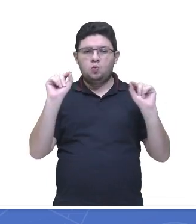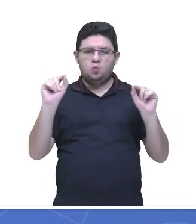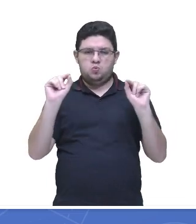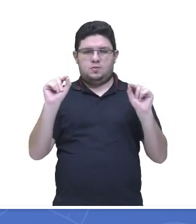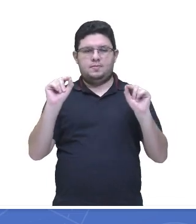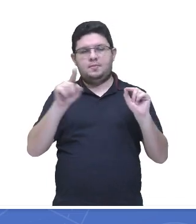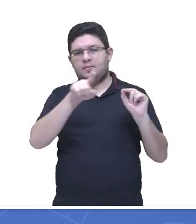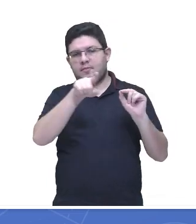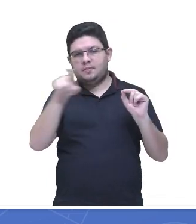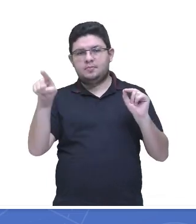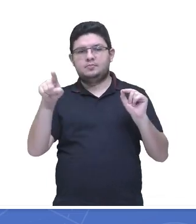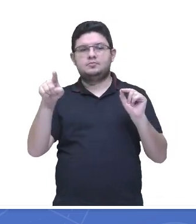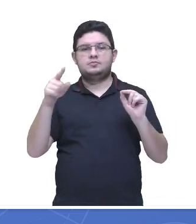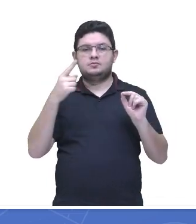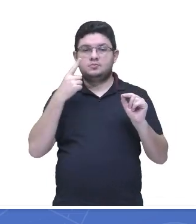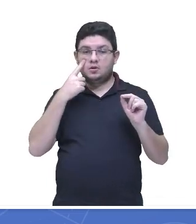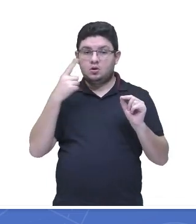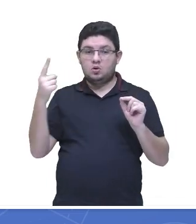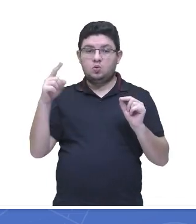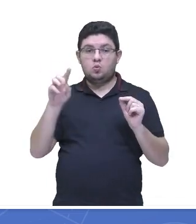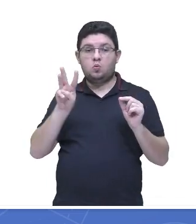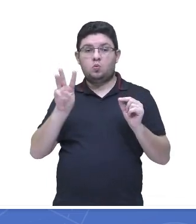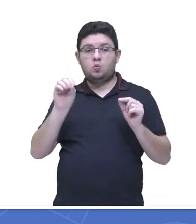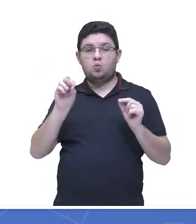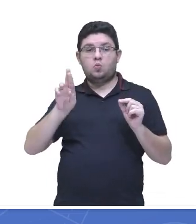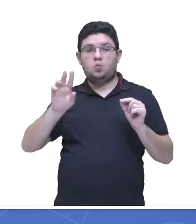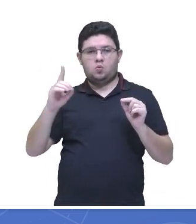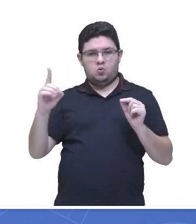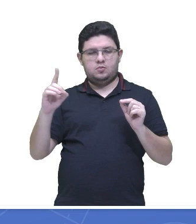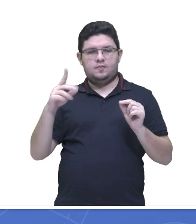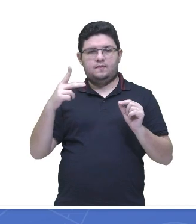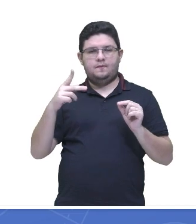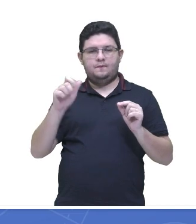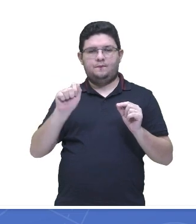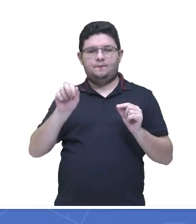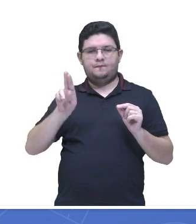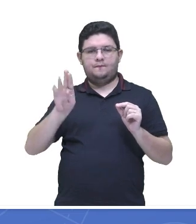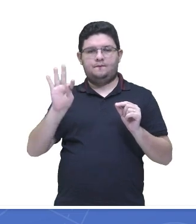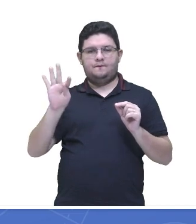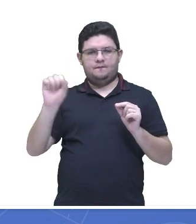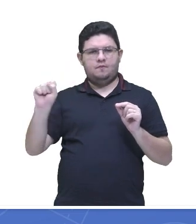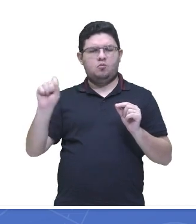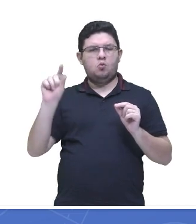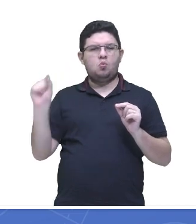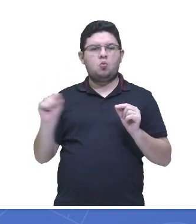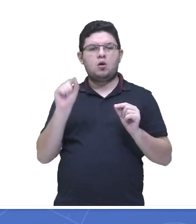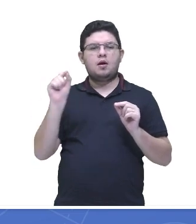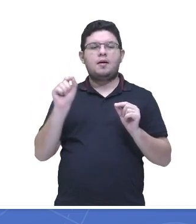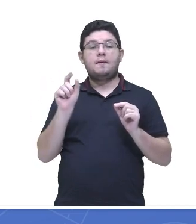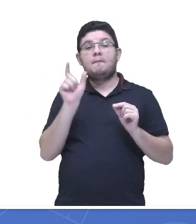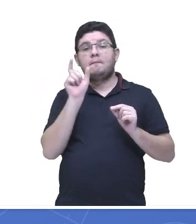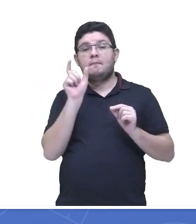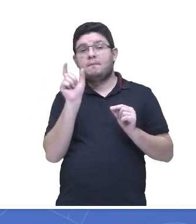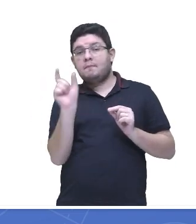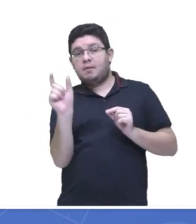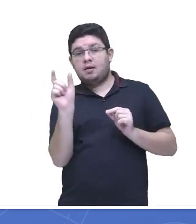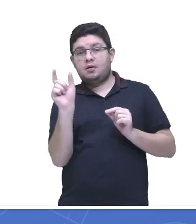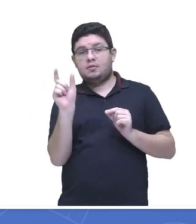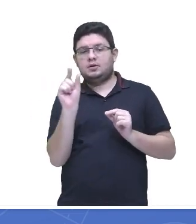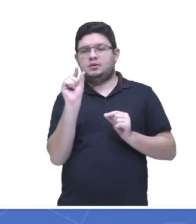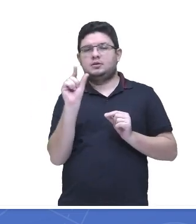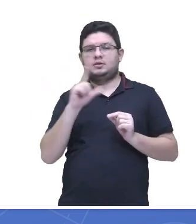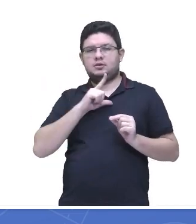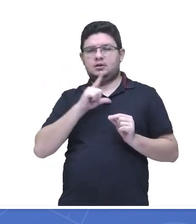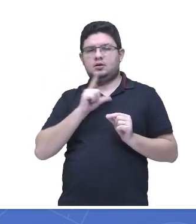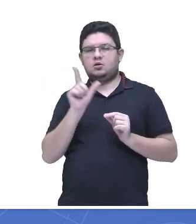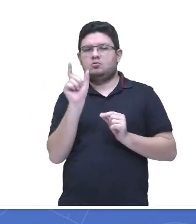vocês sobre word parts. Word parts, que são as partes da palavra que tem tudo a ver com os prefixos,